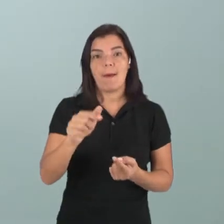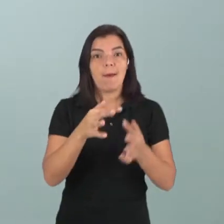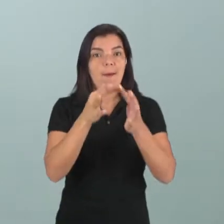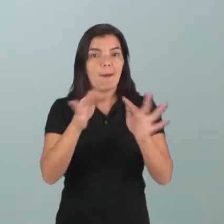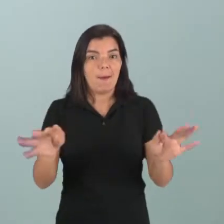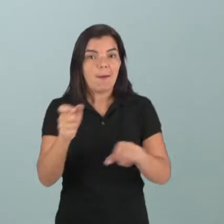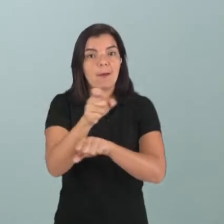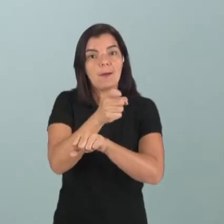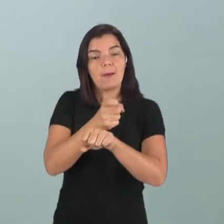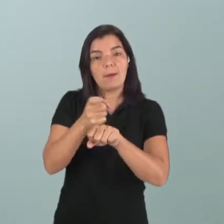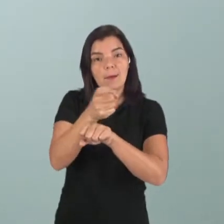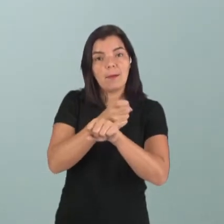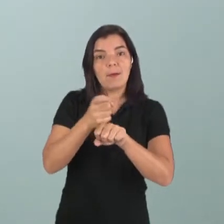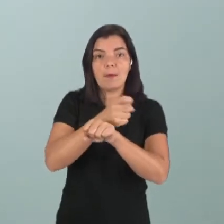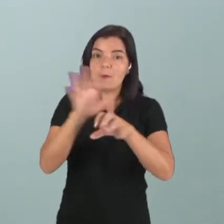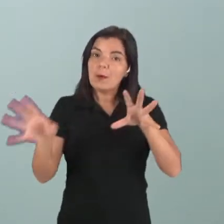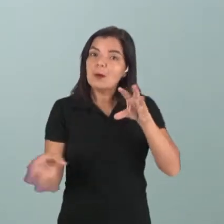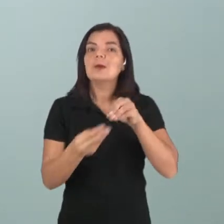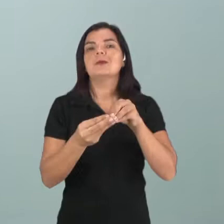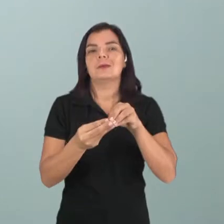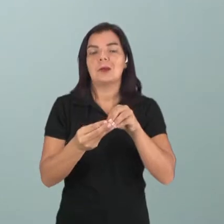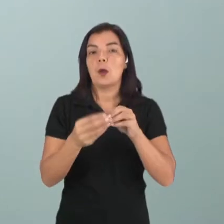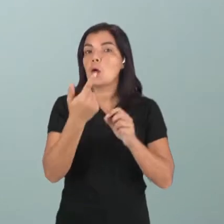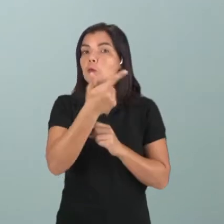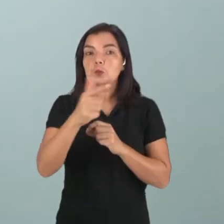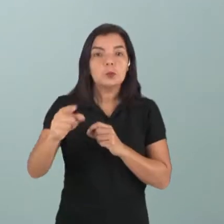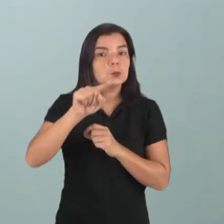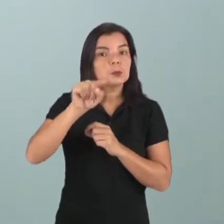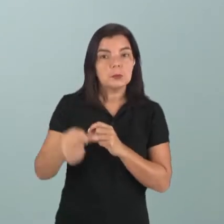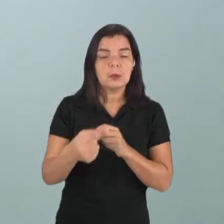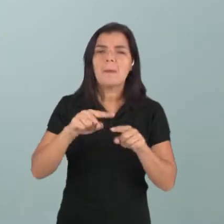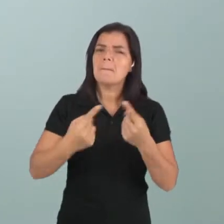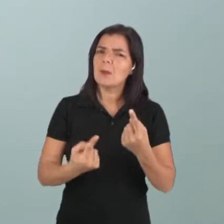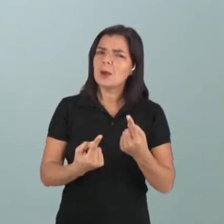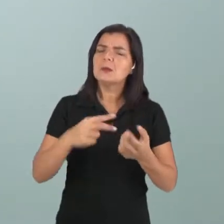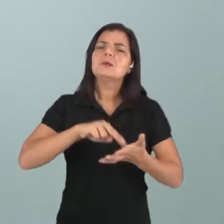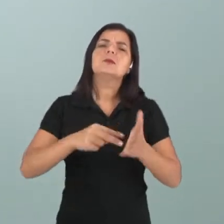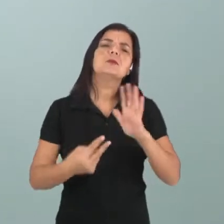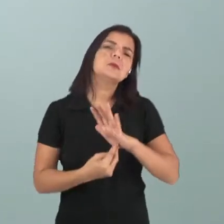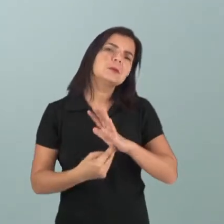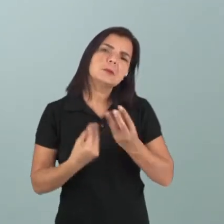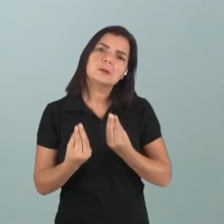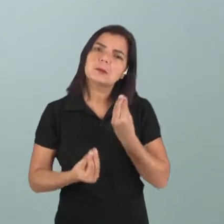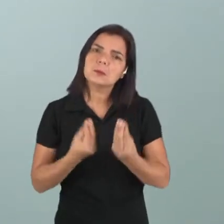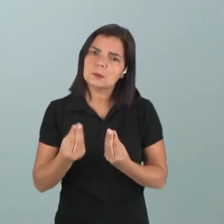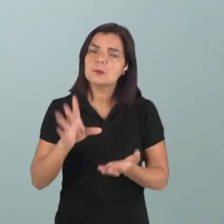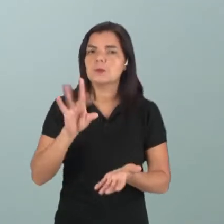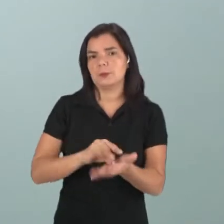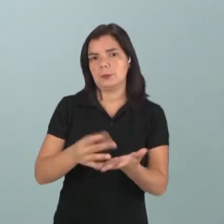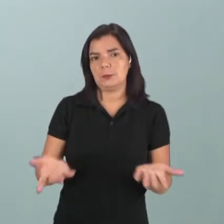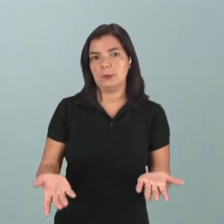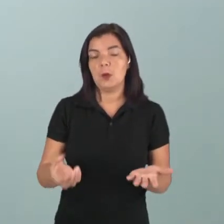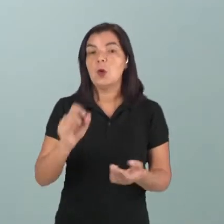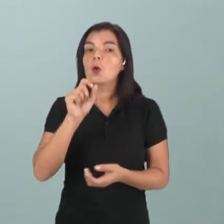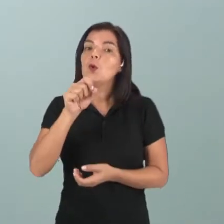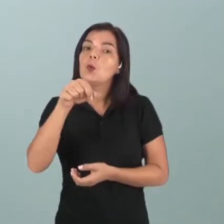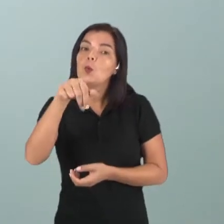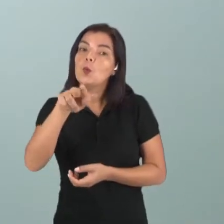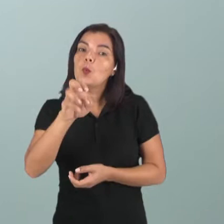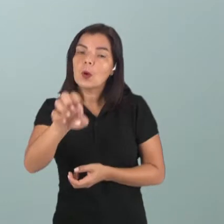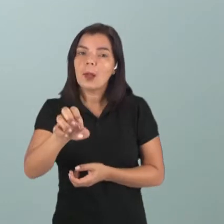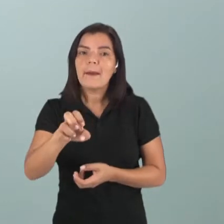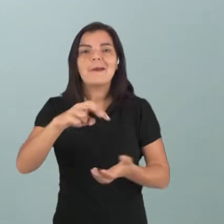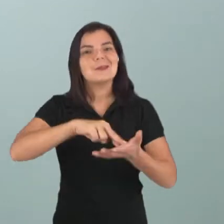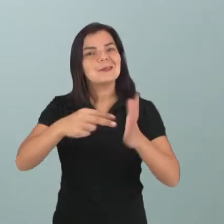oração adjetiva do tipo restritiva, porque não tem vírgula. Mas o que isso quer dizer de fato? O que se refere à